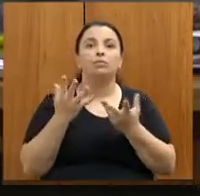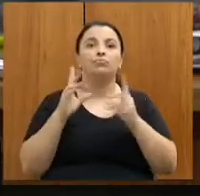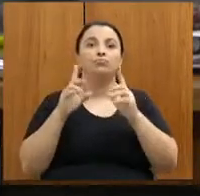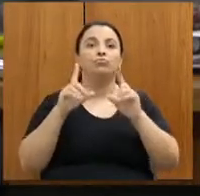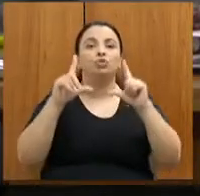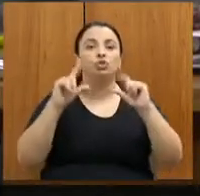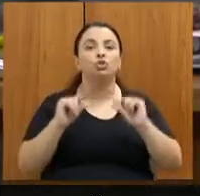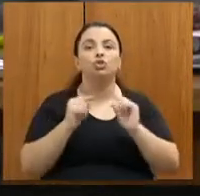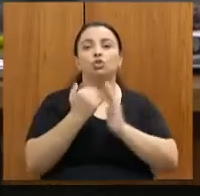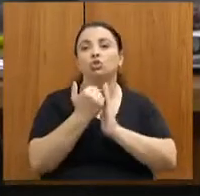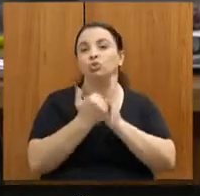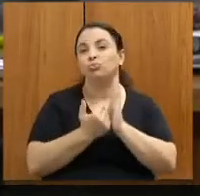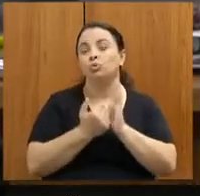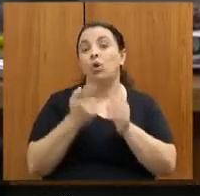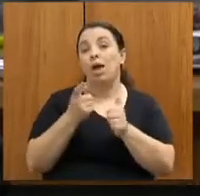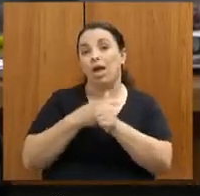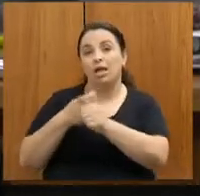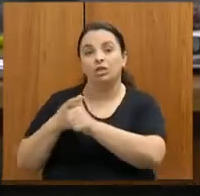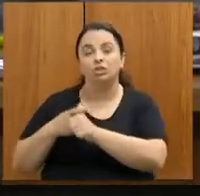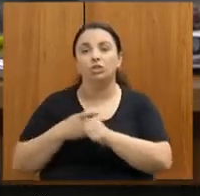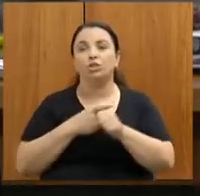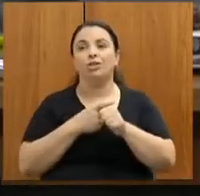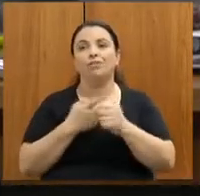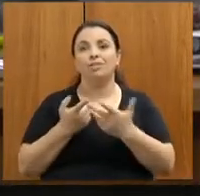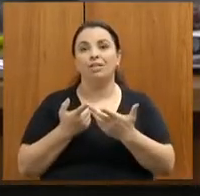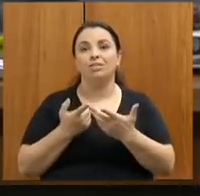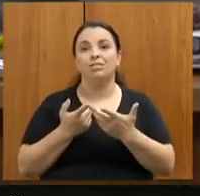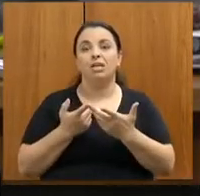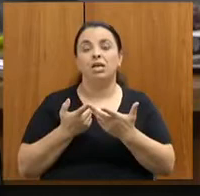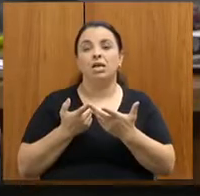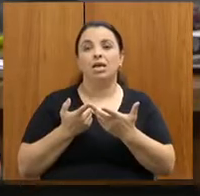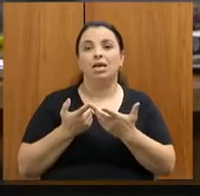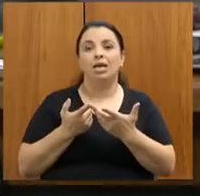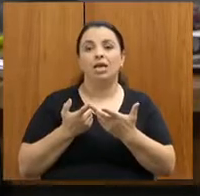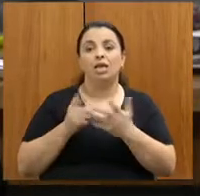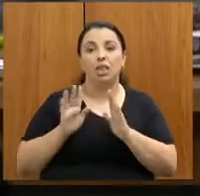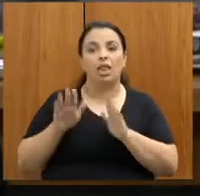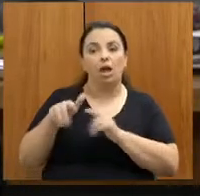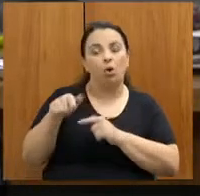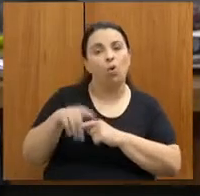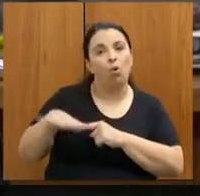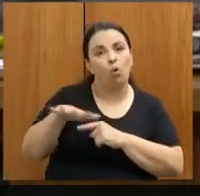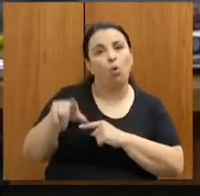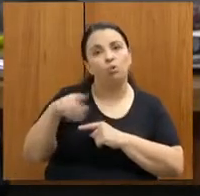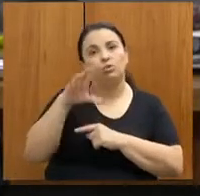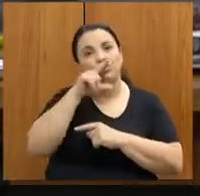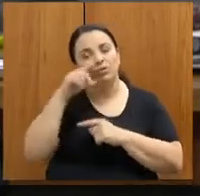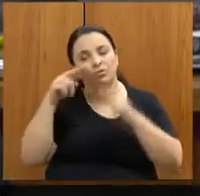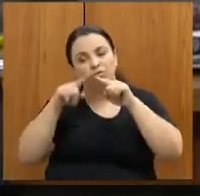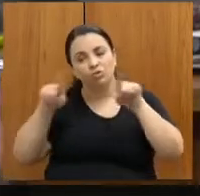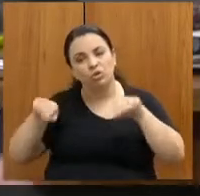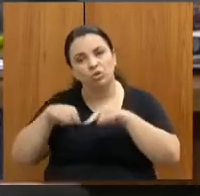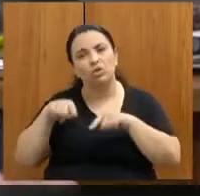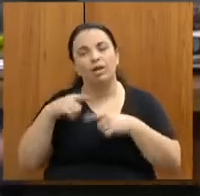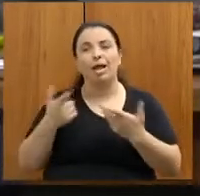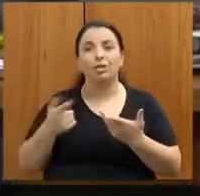tem coração servidores né Tem buscado agora desde agosto pagar os servidores em dia férias-prêmio